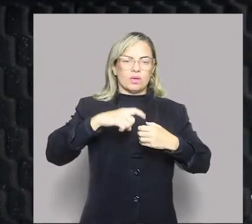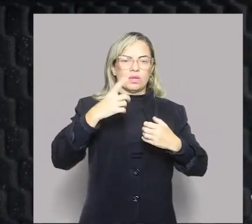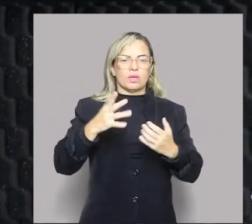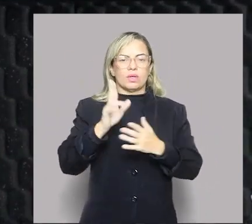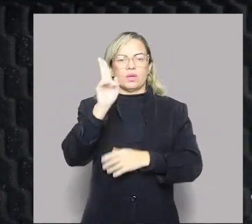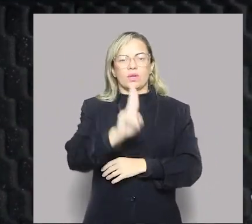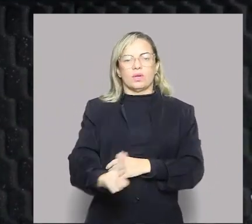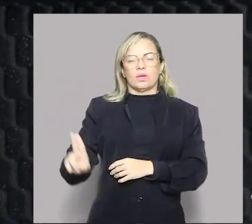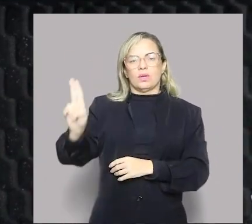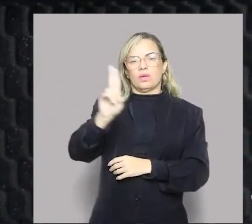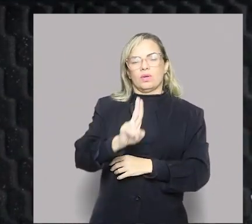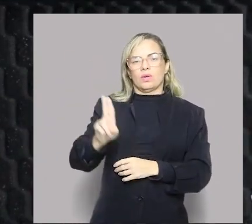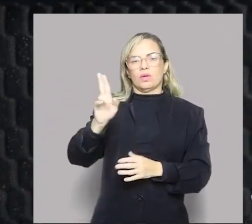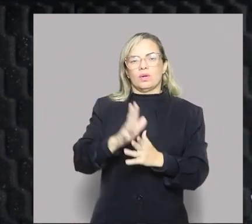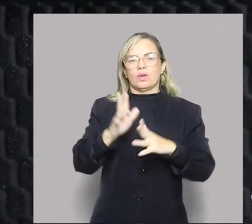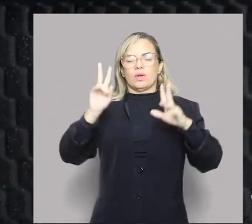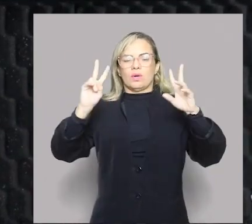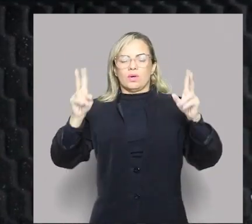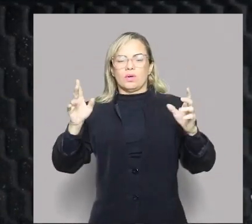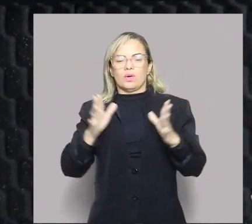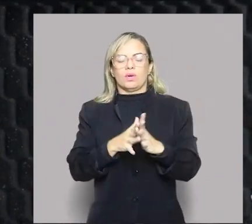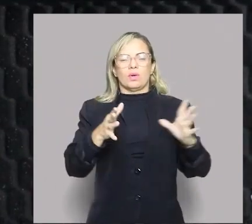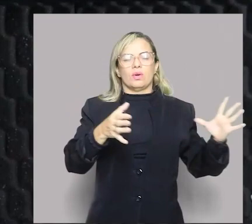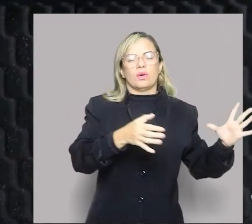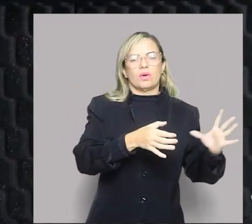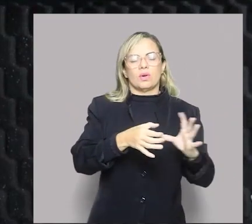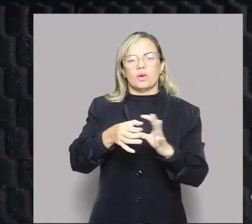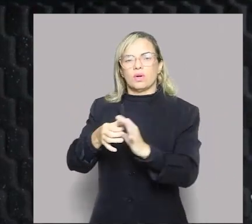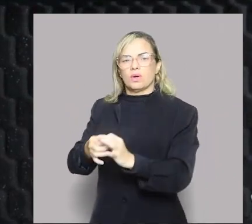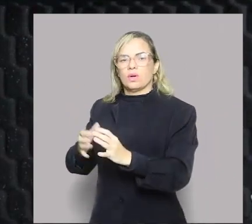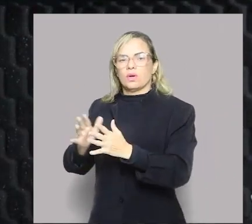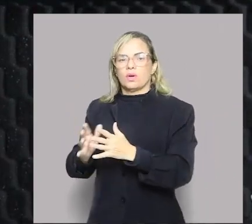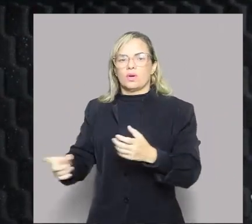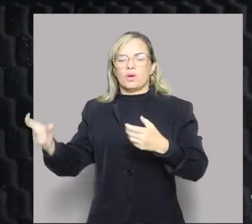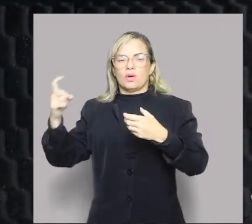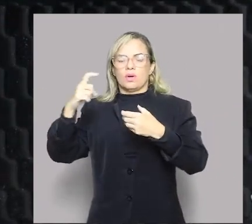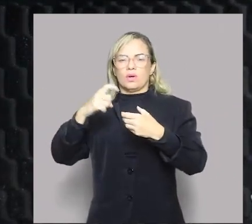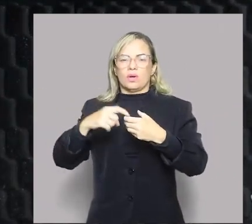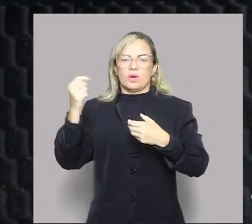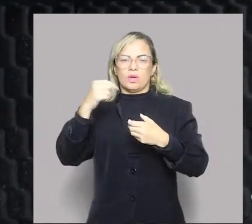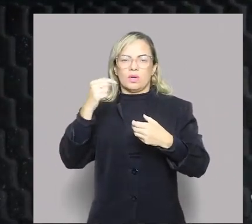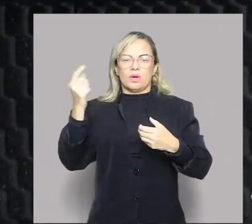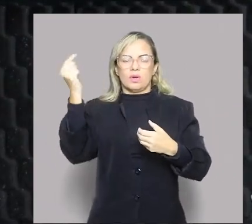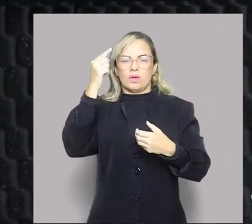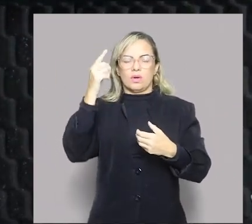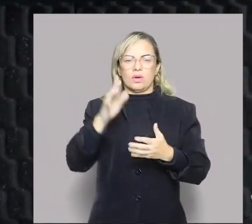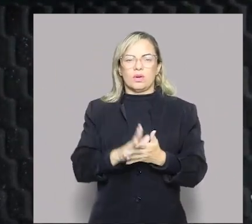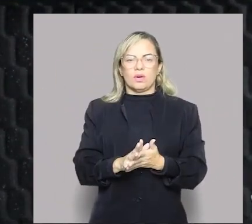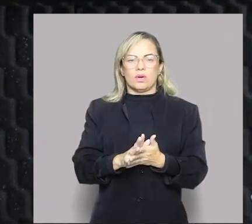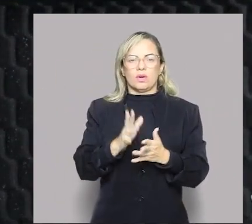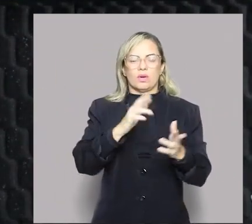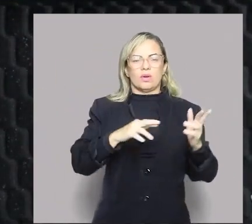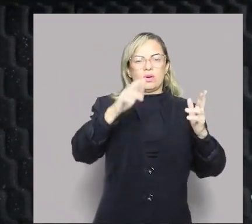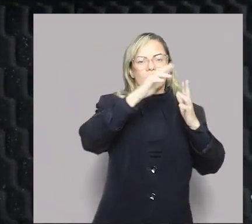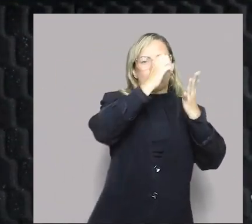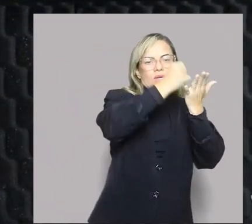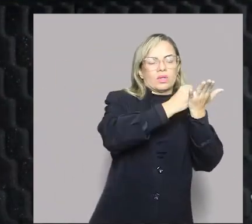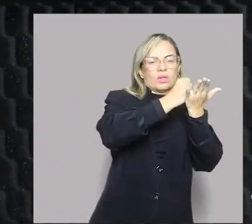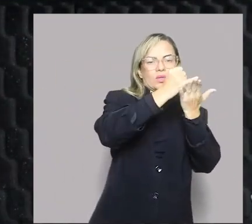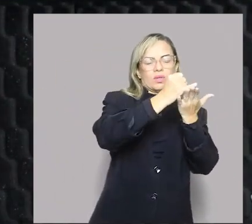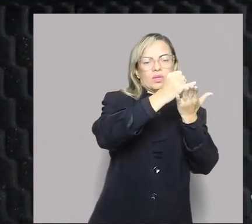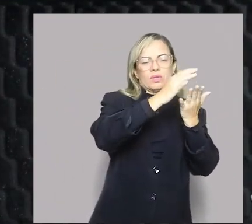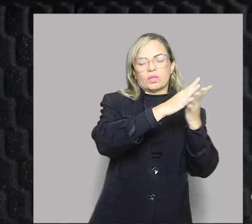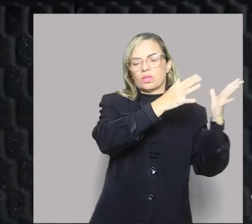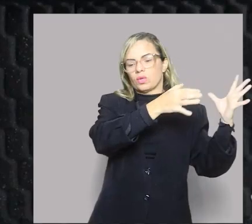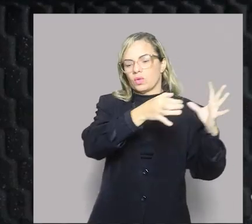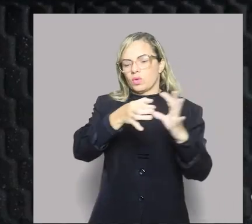vai fazer o uso da coesão para retomar a referência que você disse lá na introdução 1. Então, é